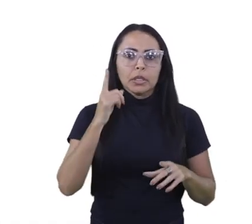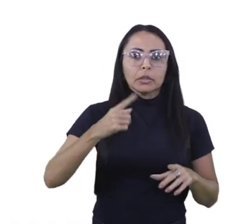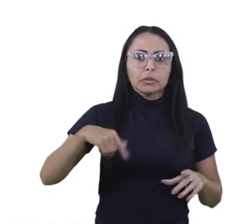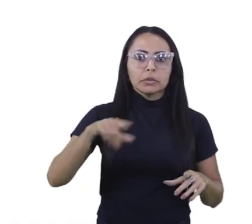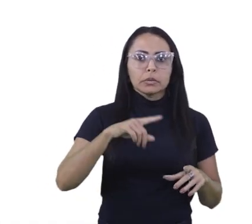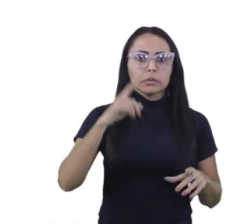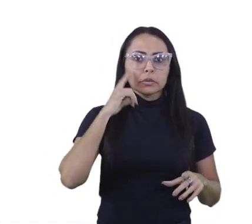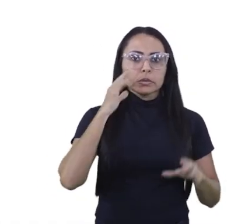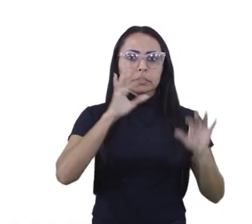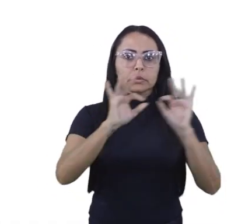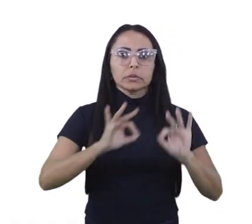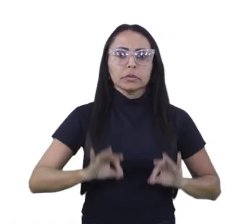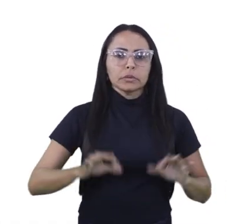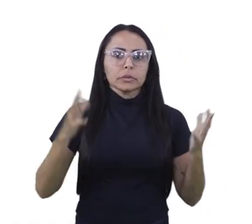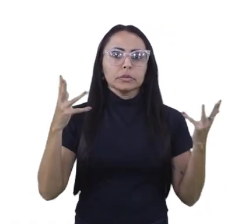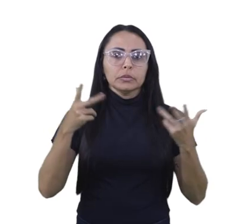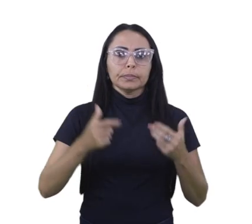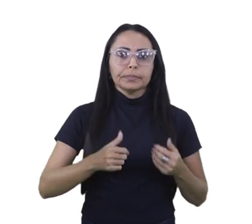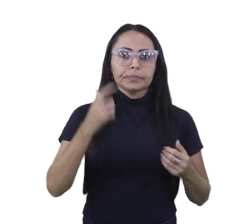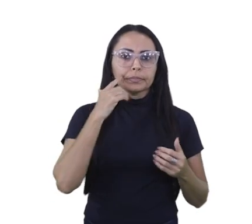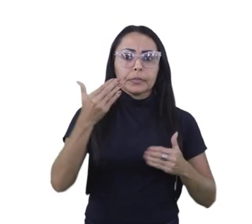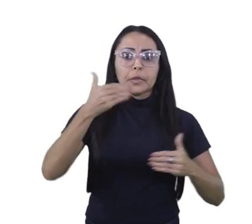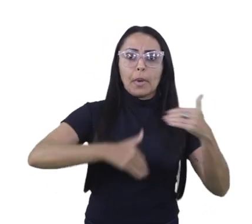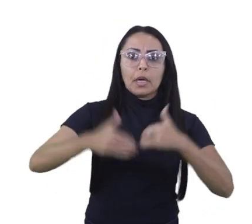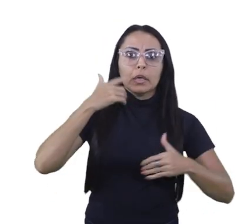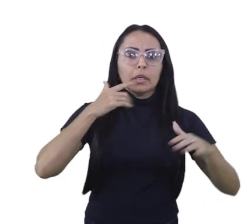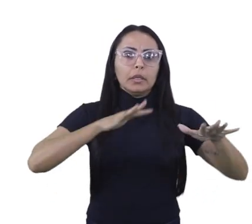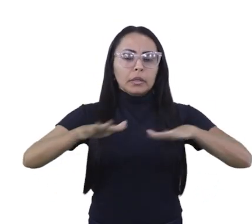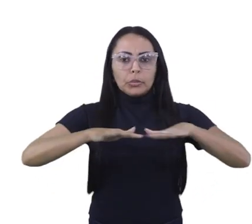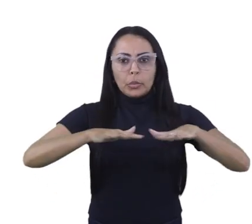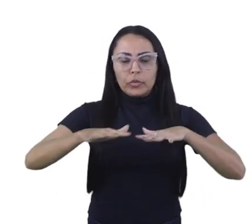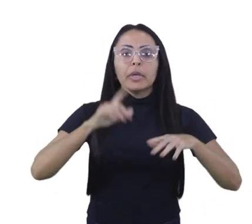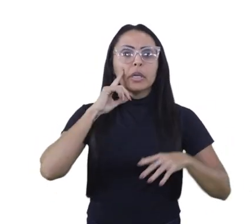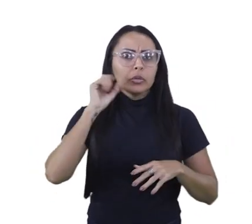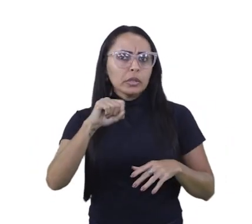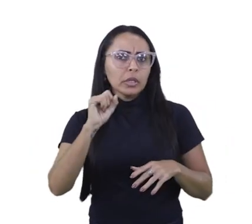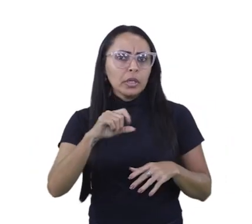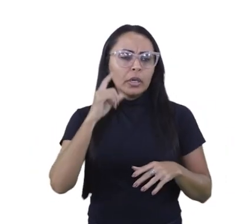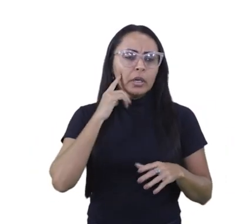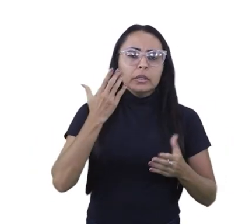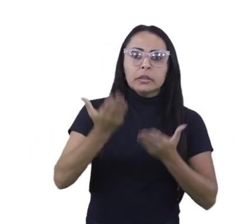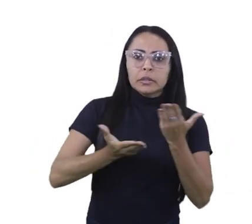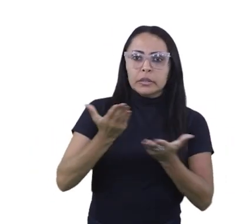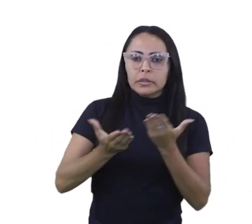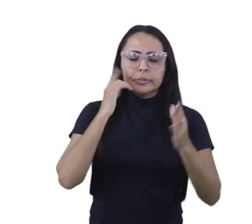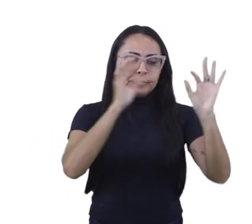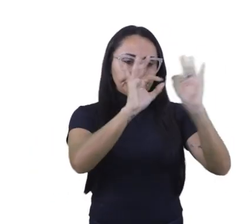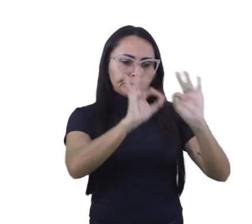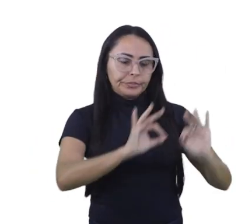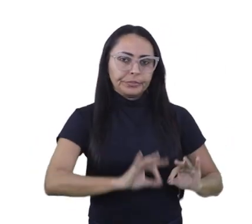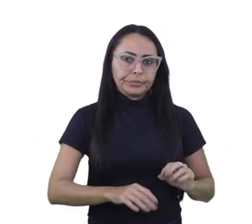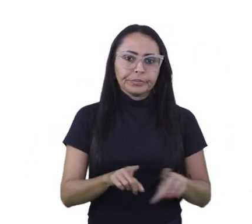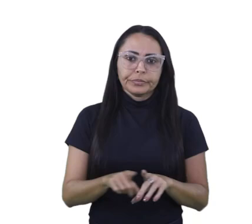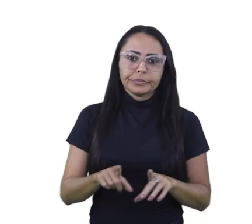em meio físico que a gente organiza, ele participa desse movimento, dessa dinâmica. Ele é produzido, ele é tratado e organizado,